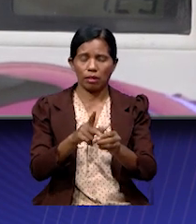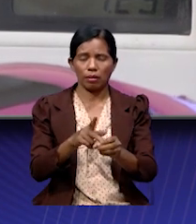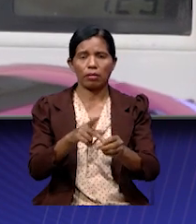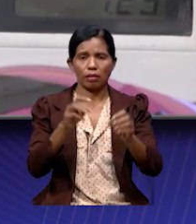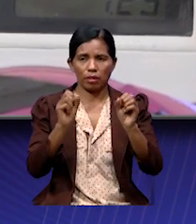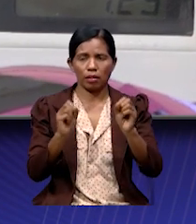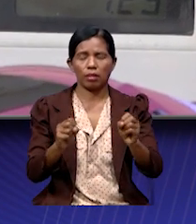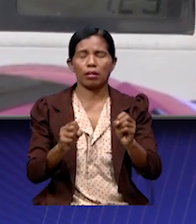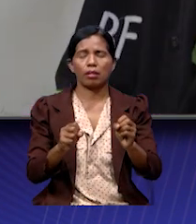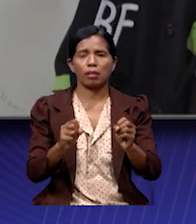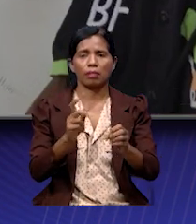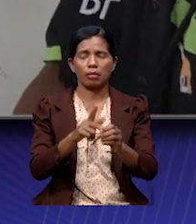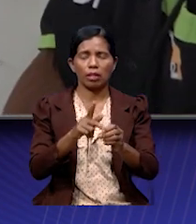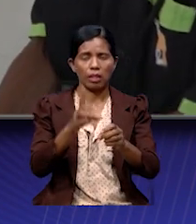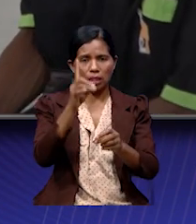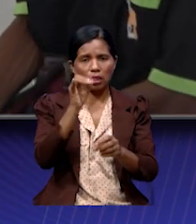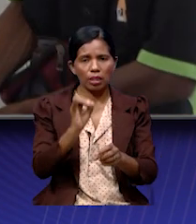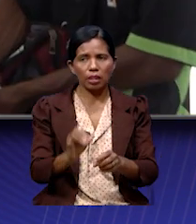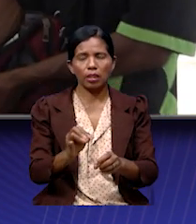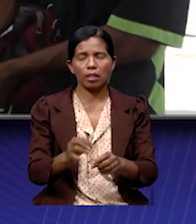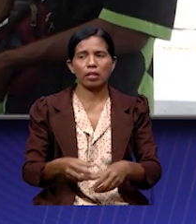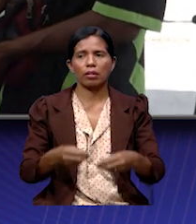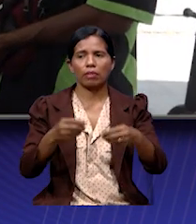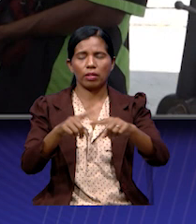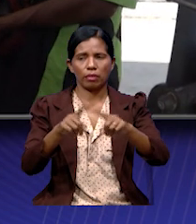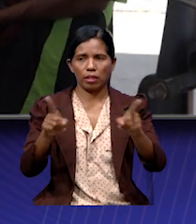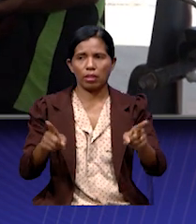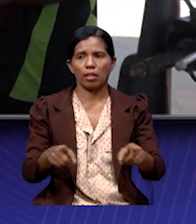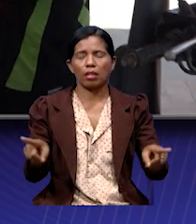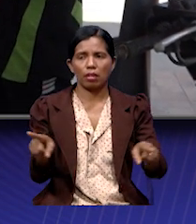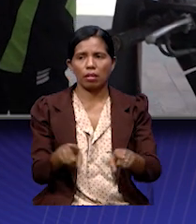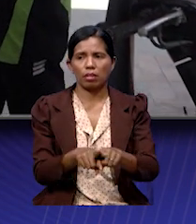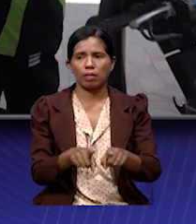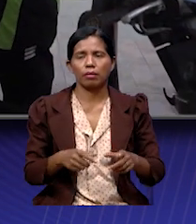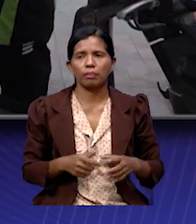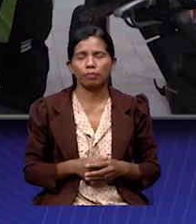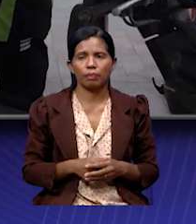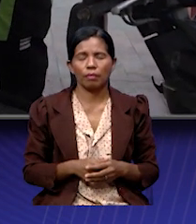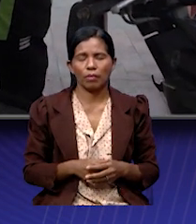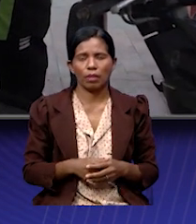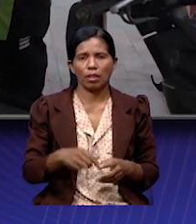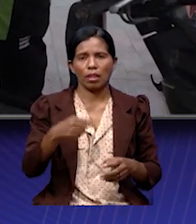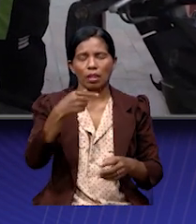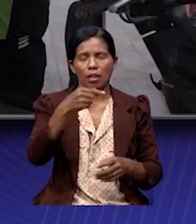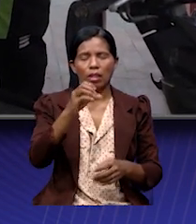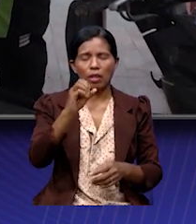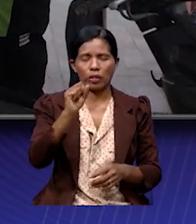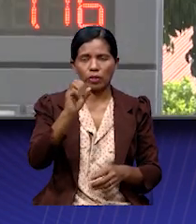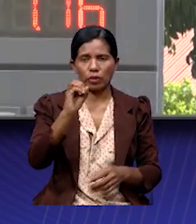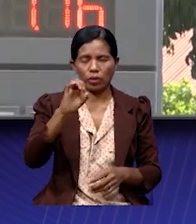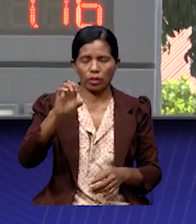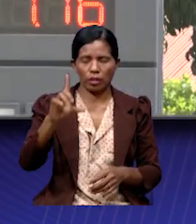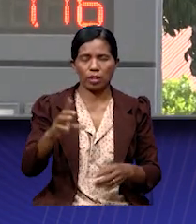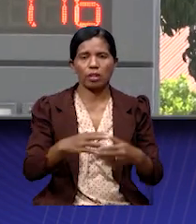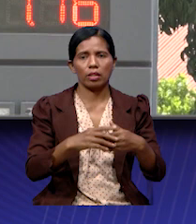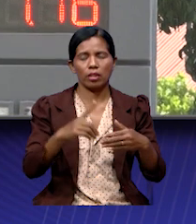abastecimento combustível e a capital dili aplica diferente hanesang gasoil haus di falling dolar ida to